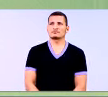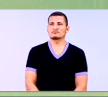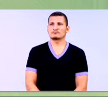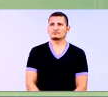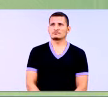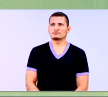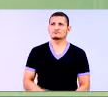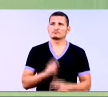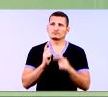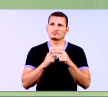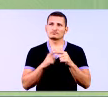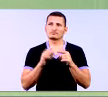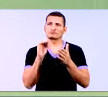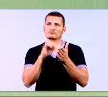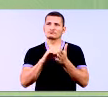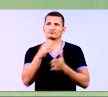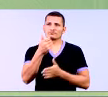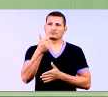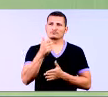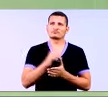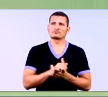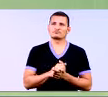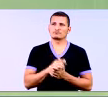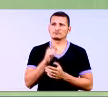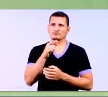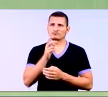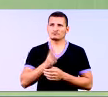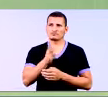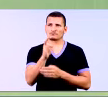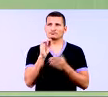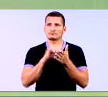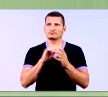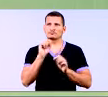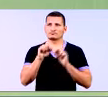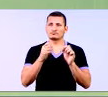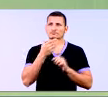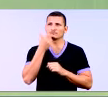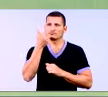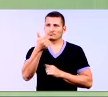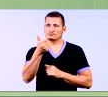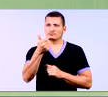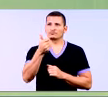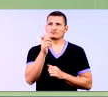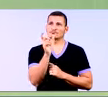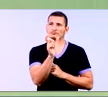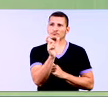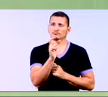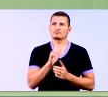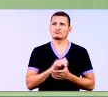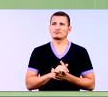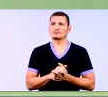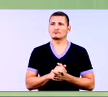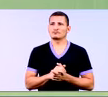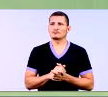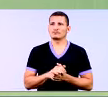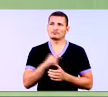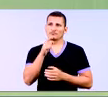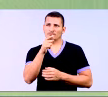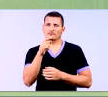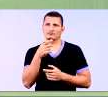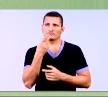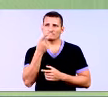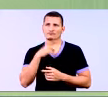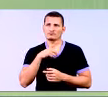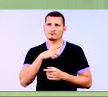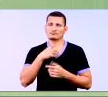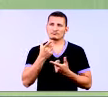Por que ele colocou isso primeiro? Ele sempre põe o que for melhor na frente, tá? Então, nesse caso aqui, ele disse que tem um computador